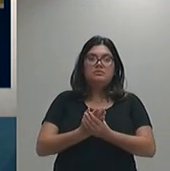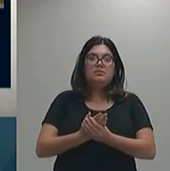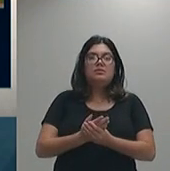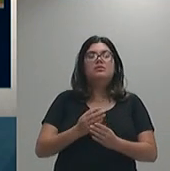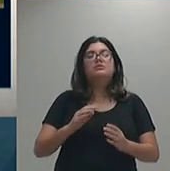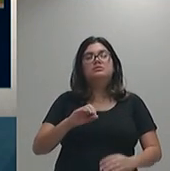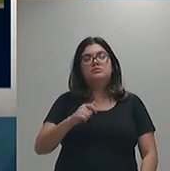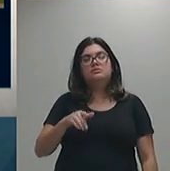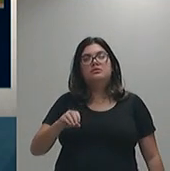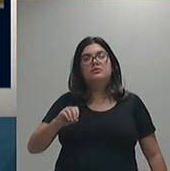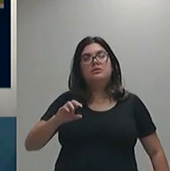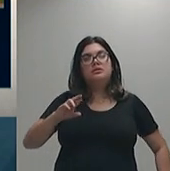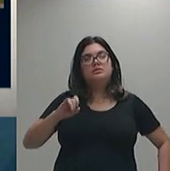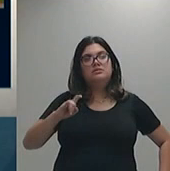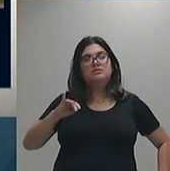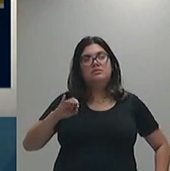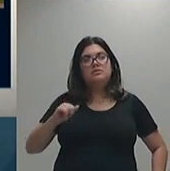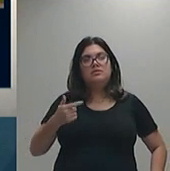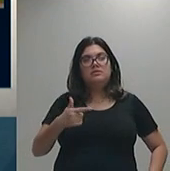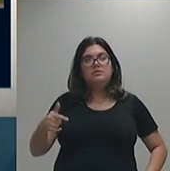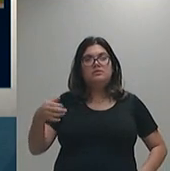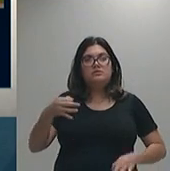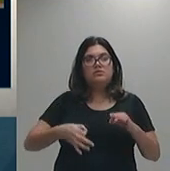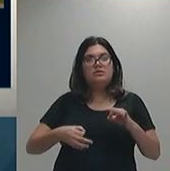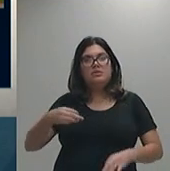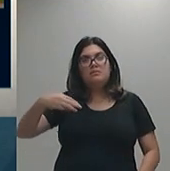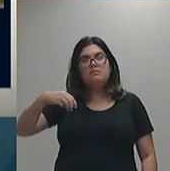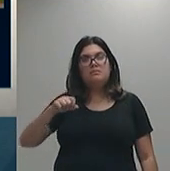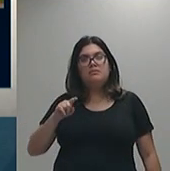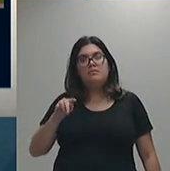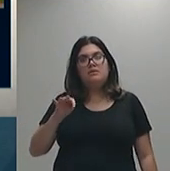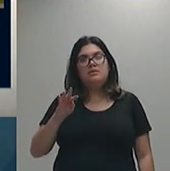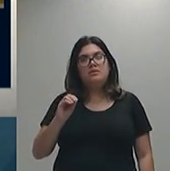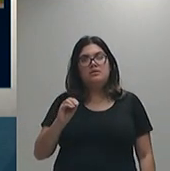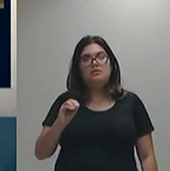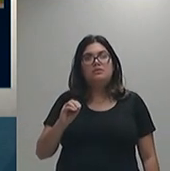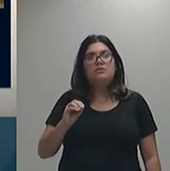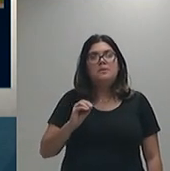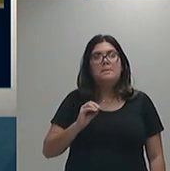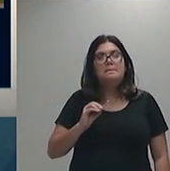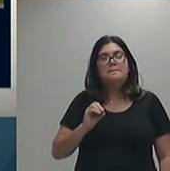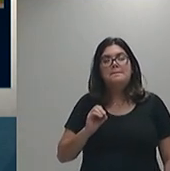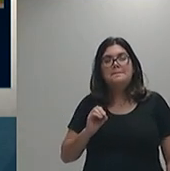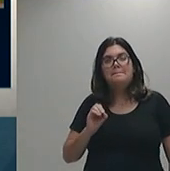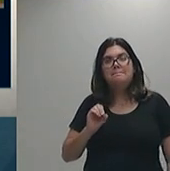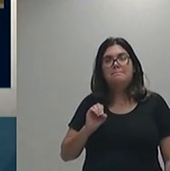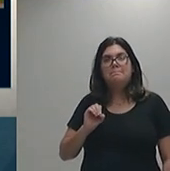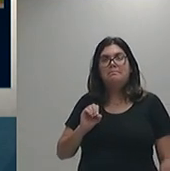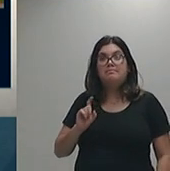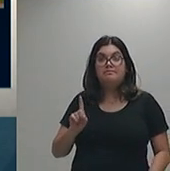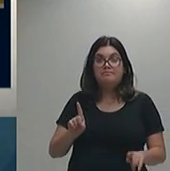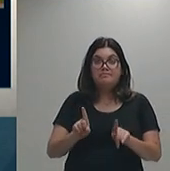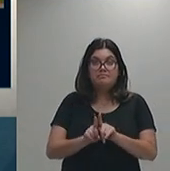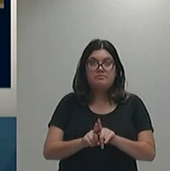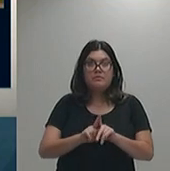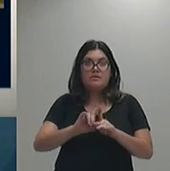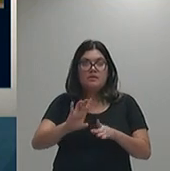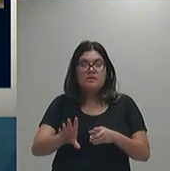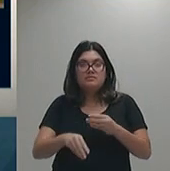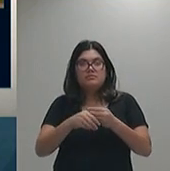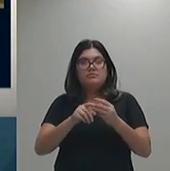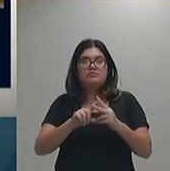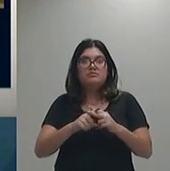sem julgamento de mérito Oi e a retificação do voto pela